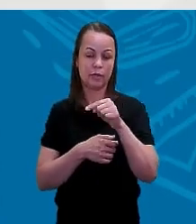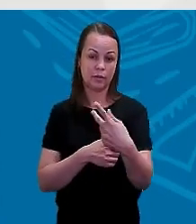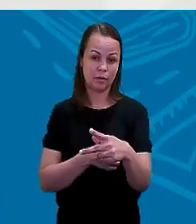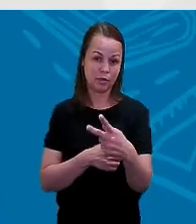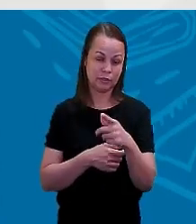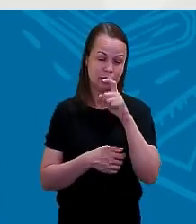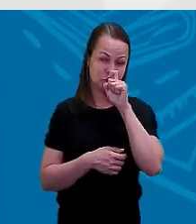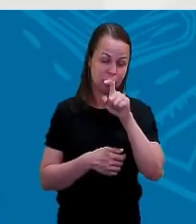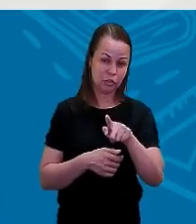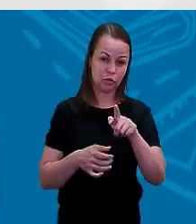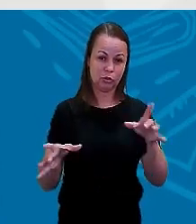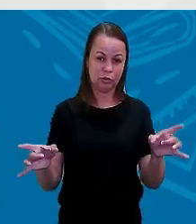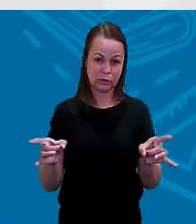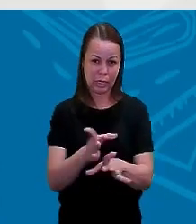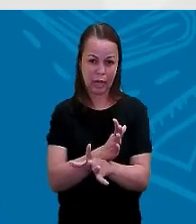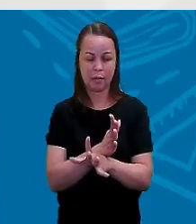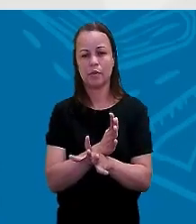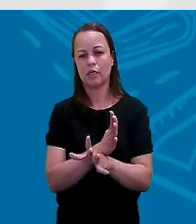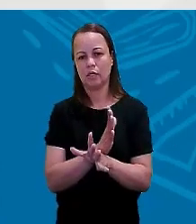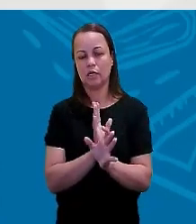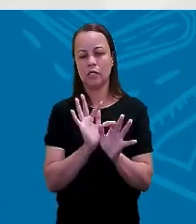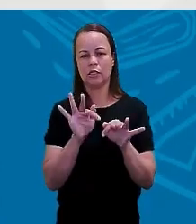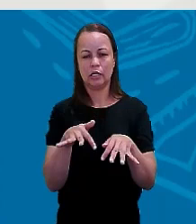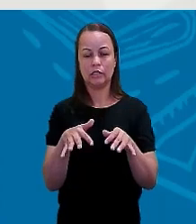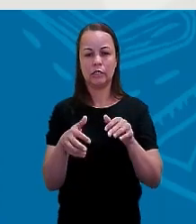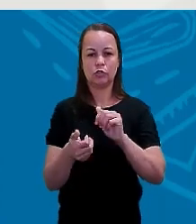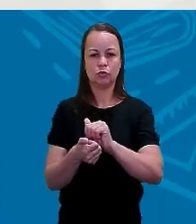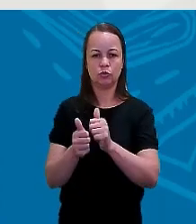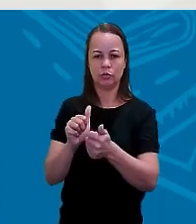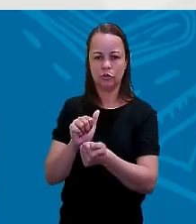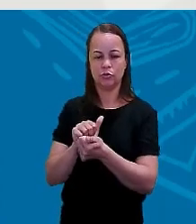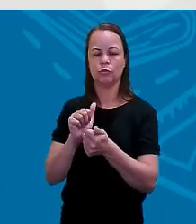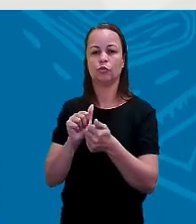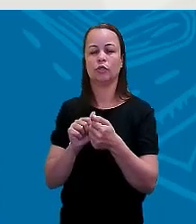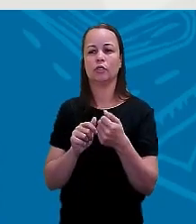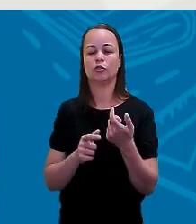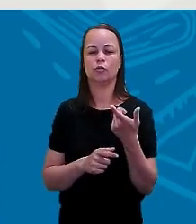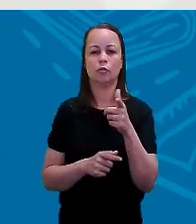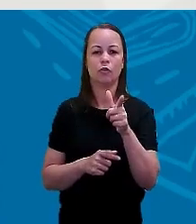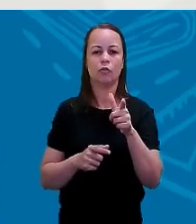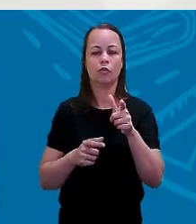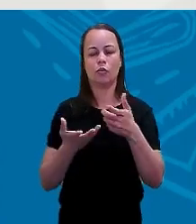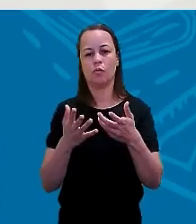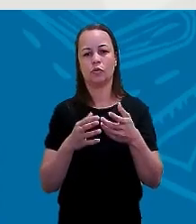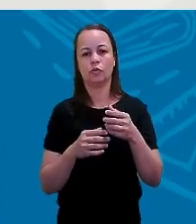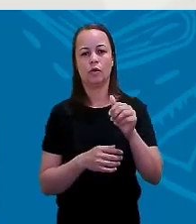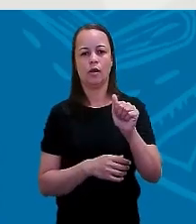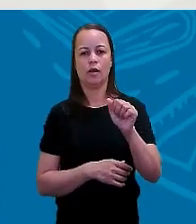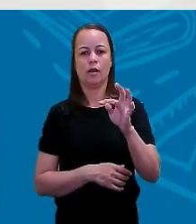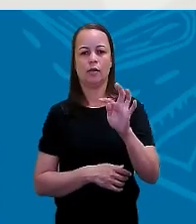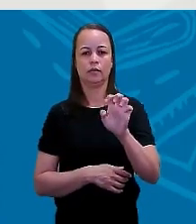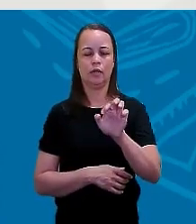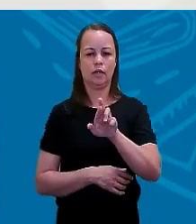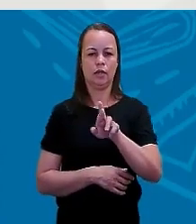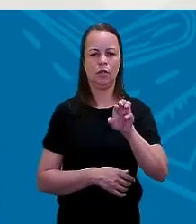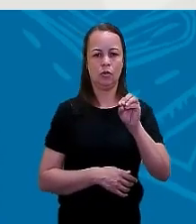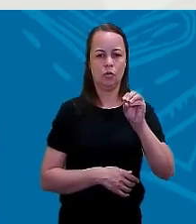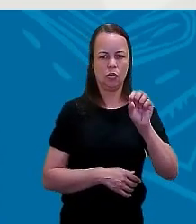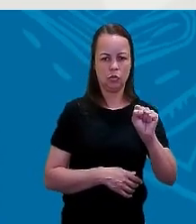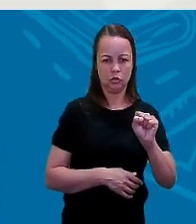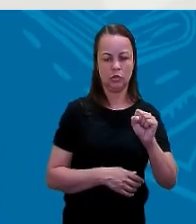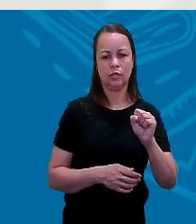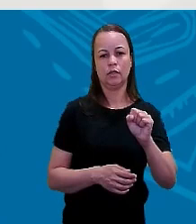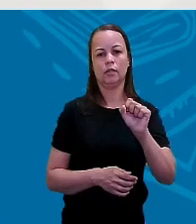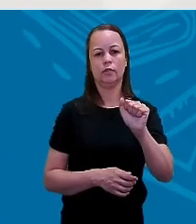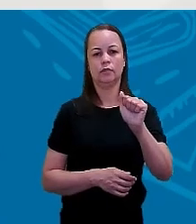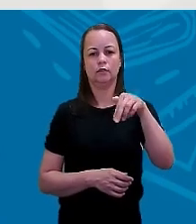sejam extintos e sejam substituídos por aterros sanitários. Além disso, a gente